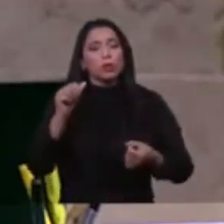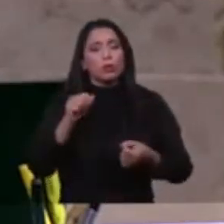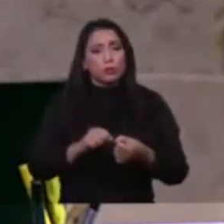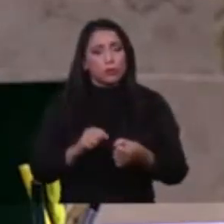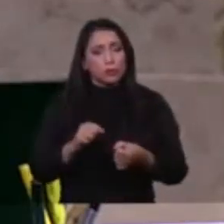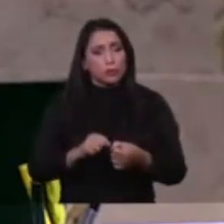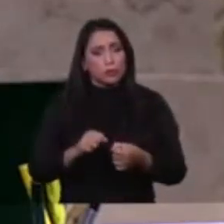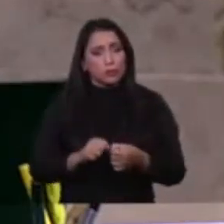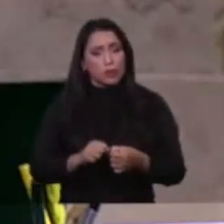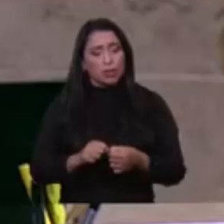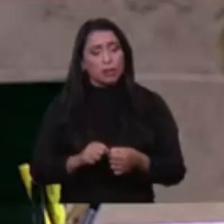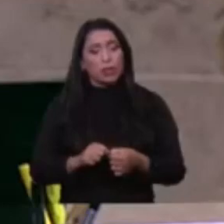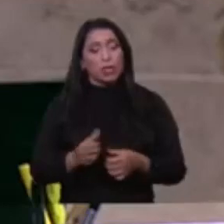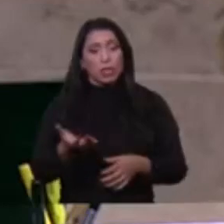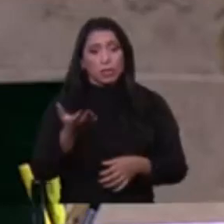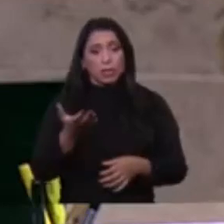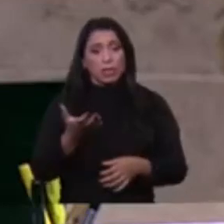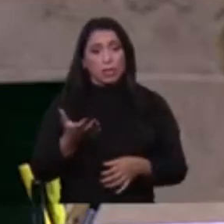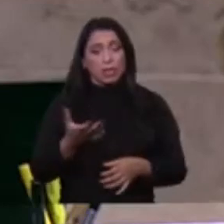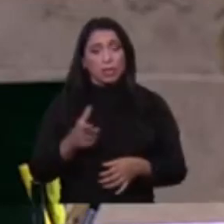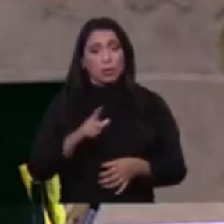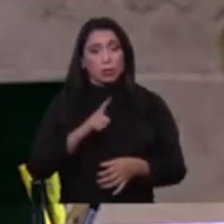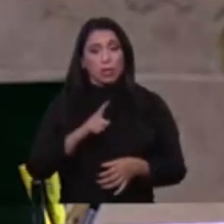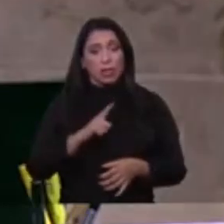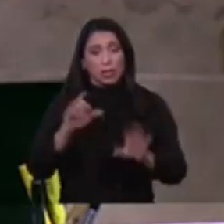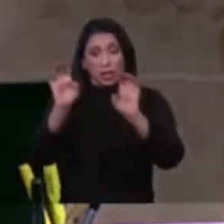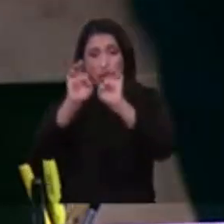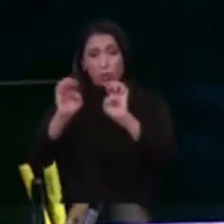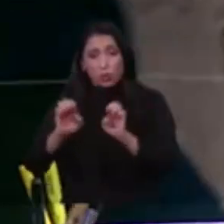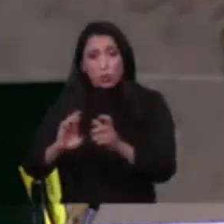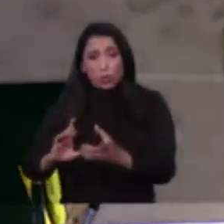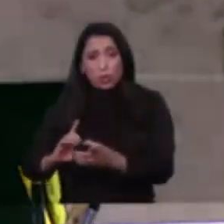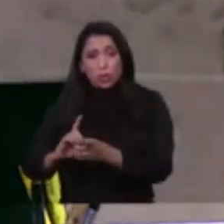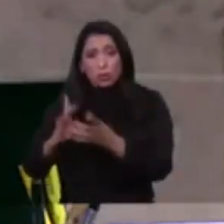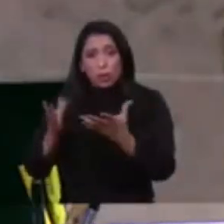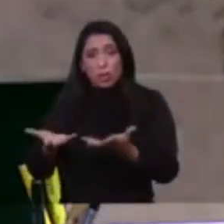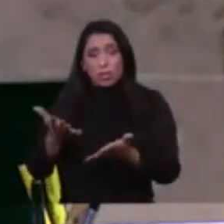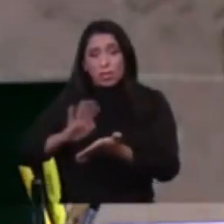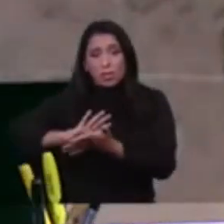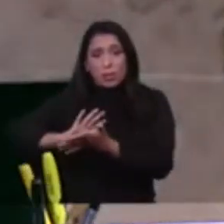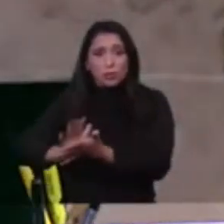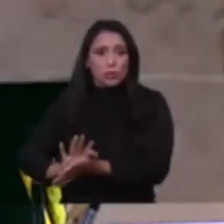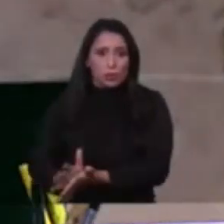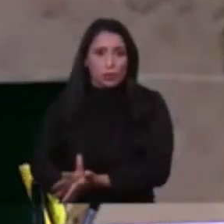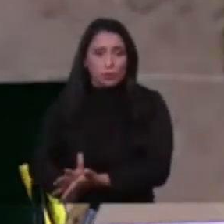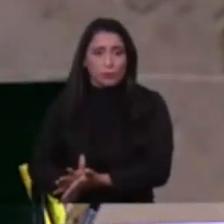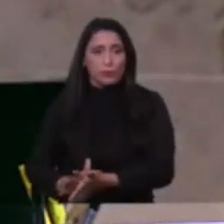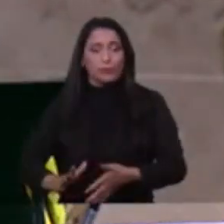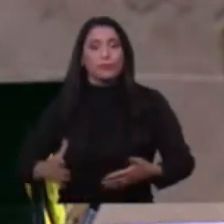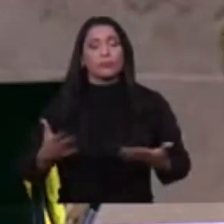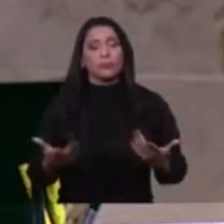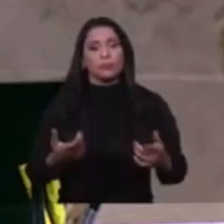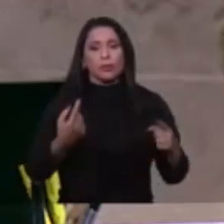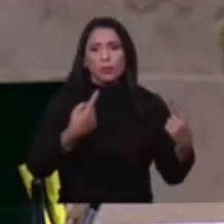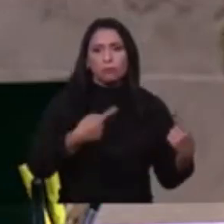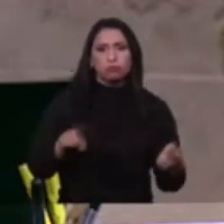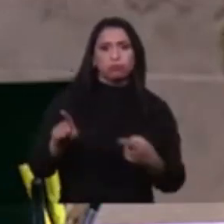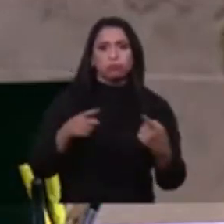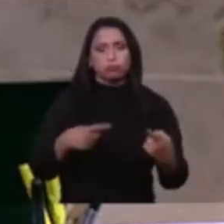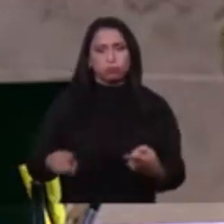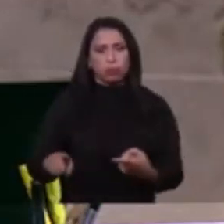se buscou abalar as estruturas democráticas de nossa nação, mediante ataques